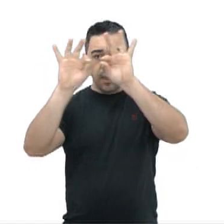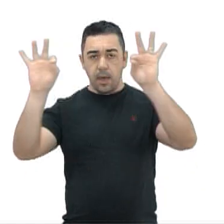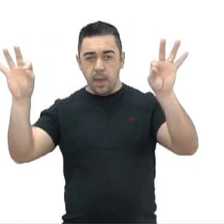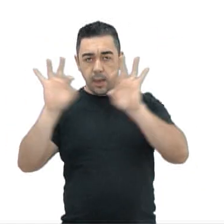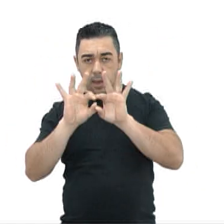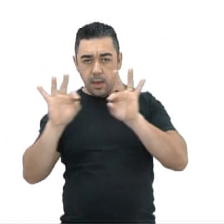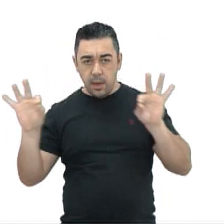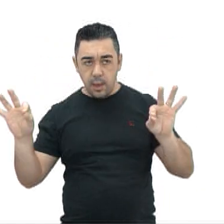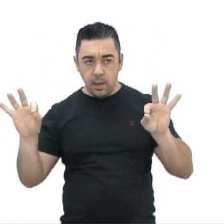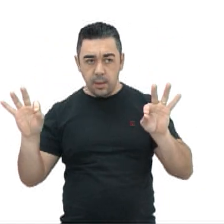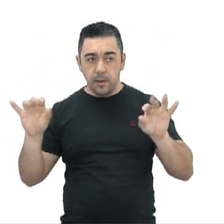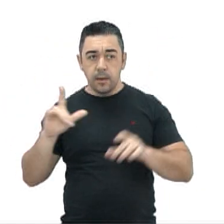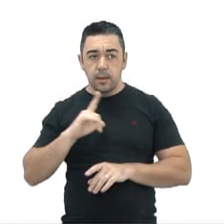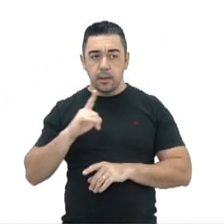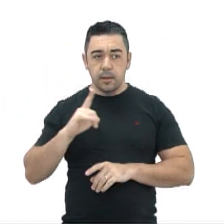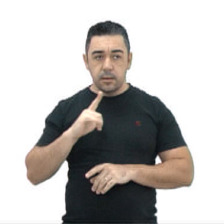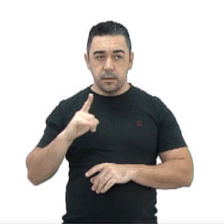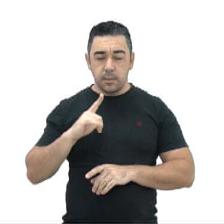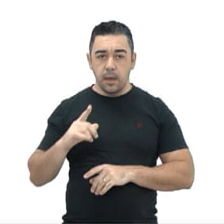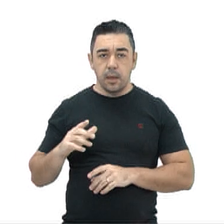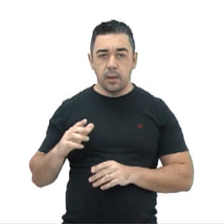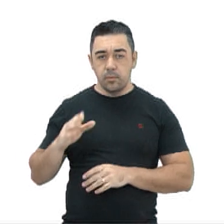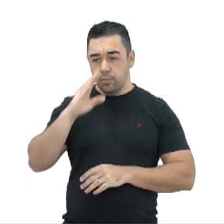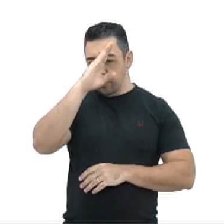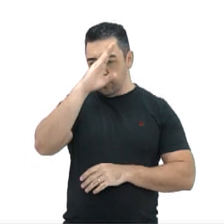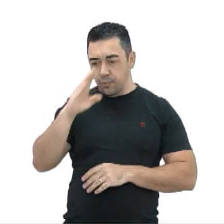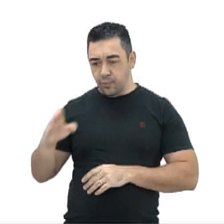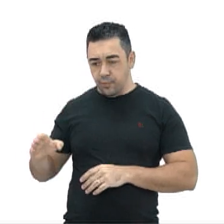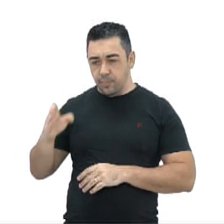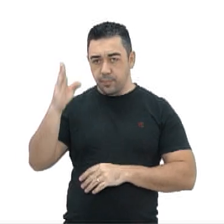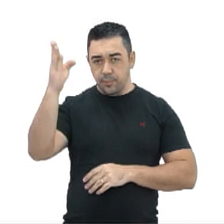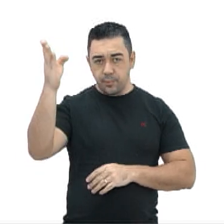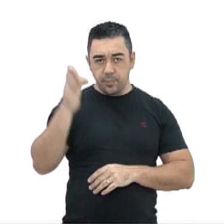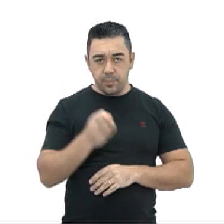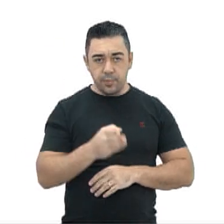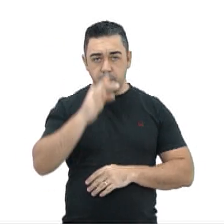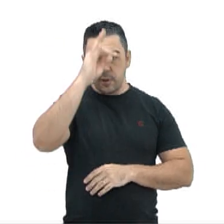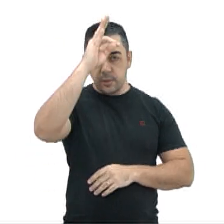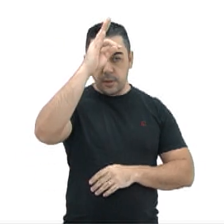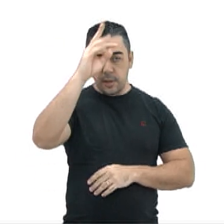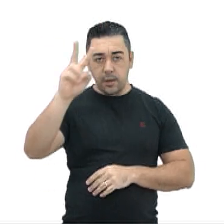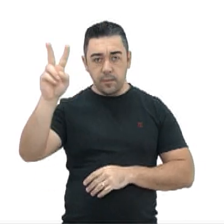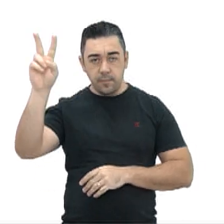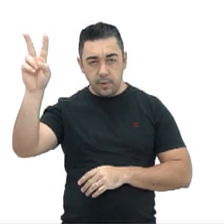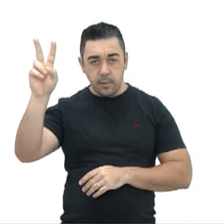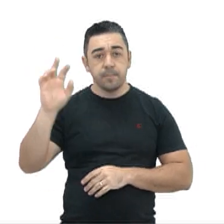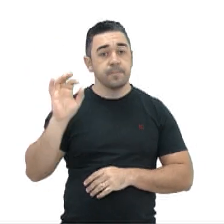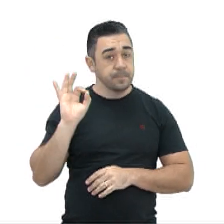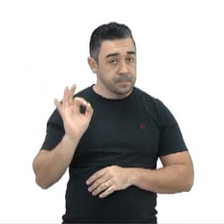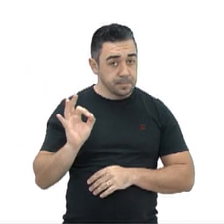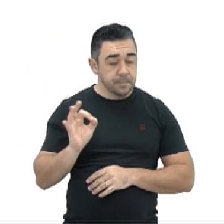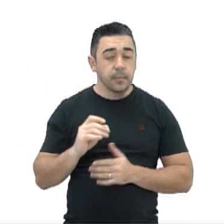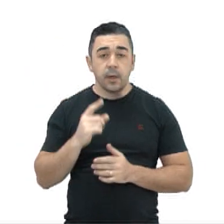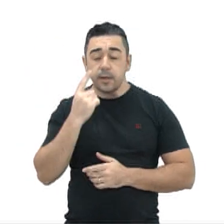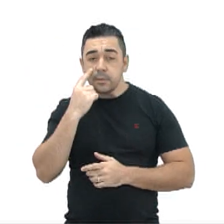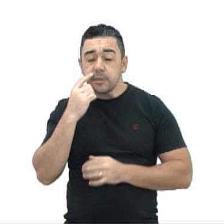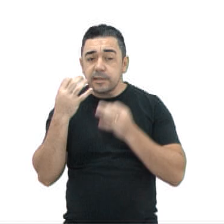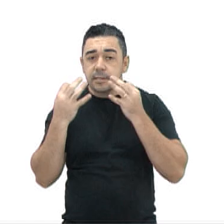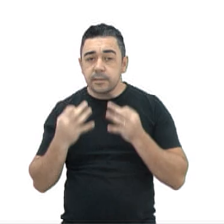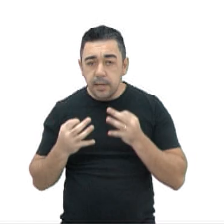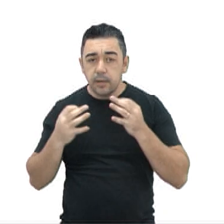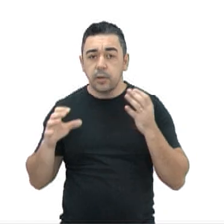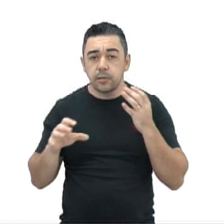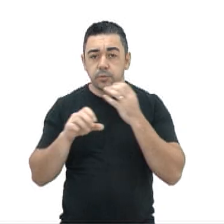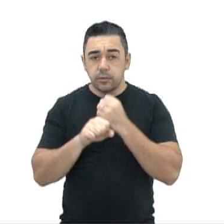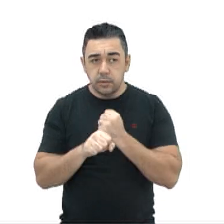paralelas, são cortadas pelas transversais T e V. É correto afirmar que a soma dos